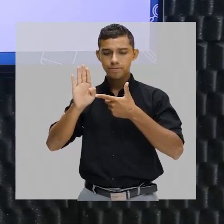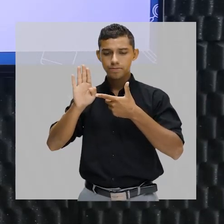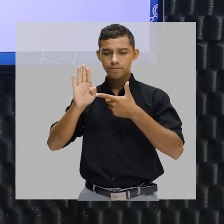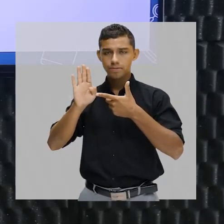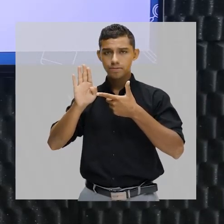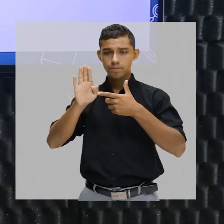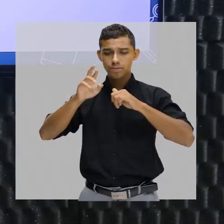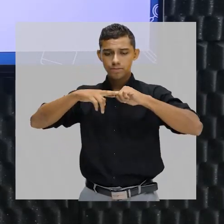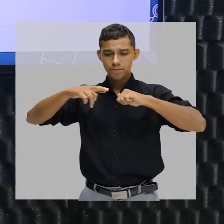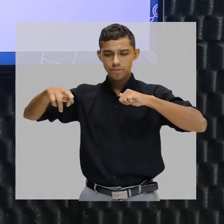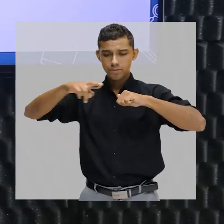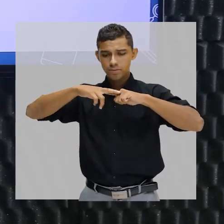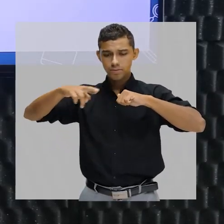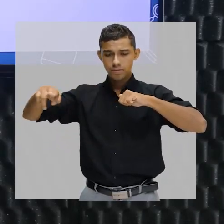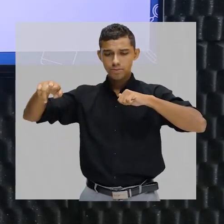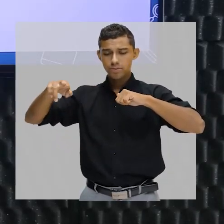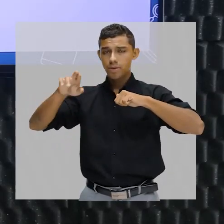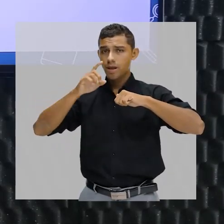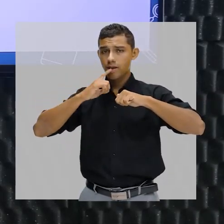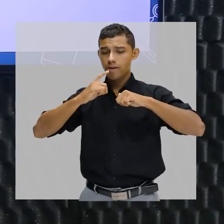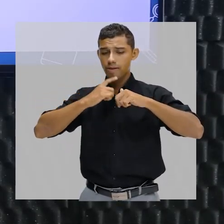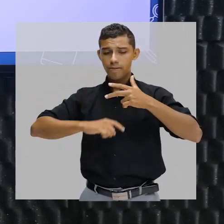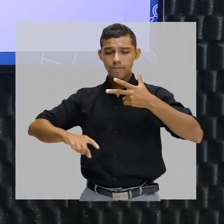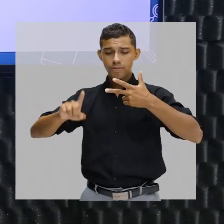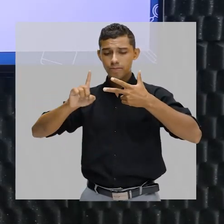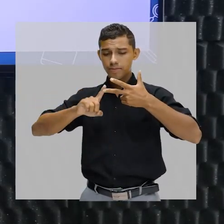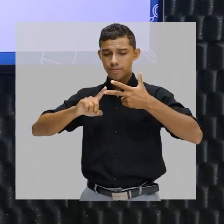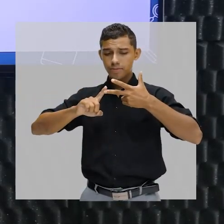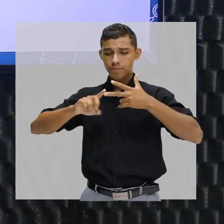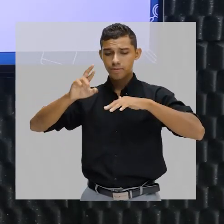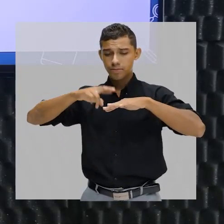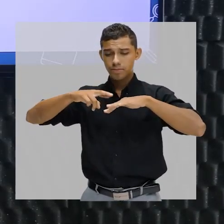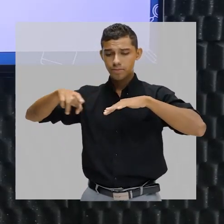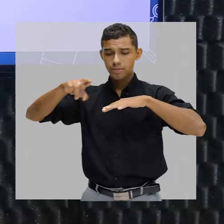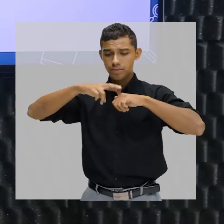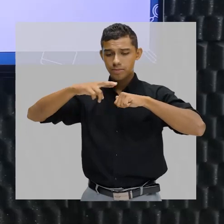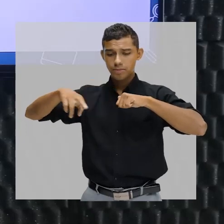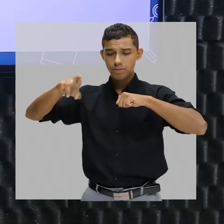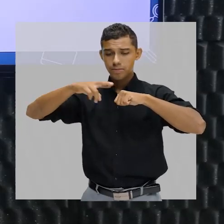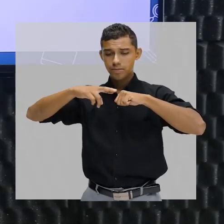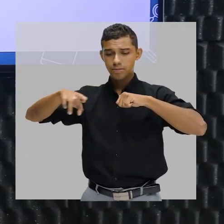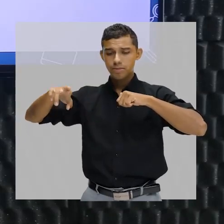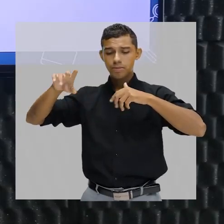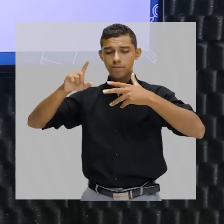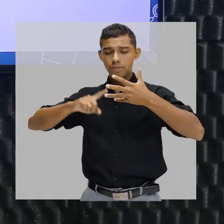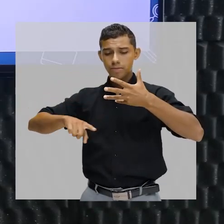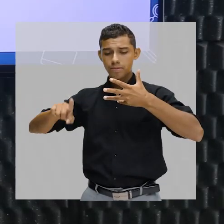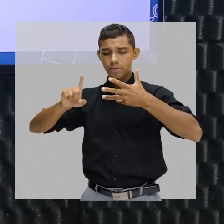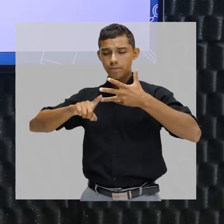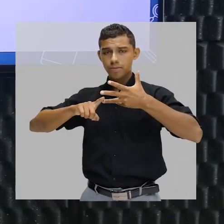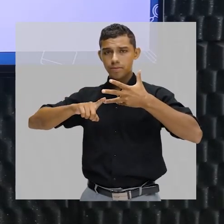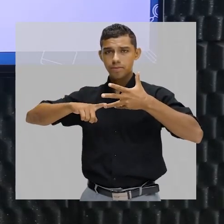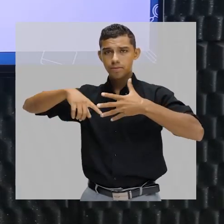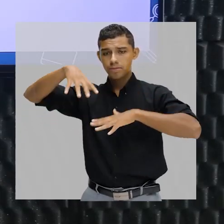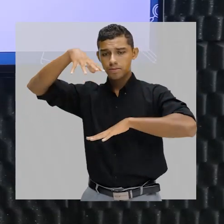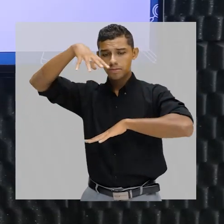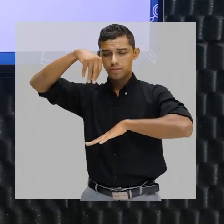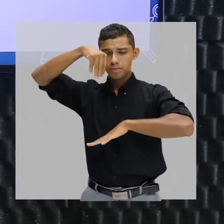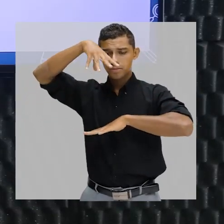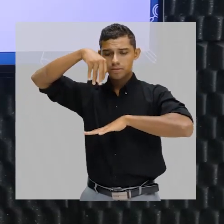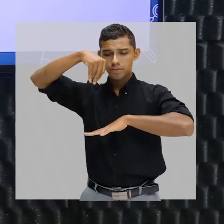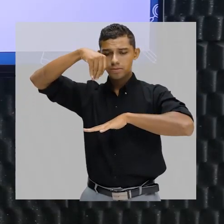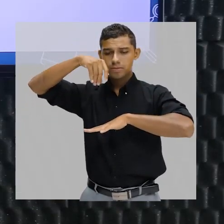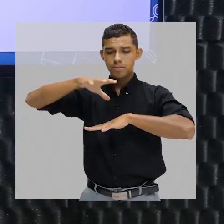infravermelha. Letra C, radiação ultravioleta. Letra D, raio-x. E letra